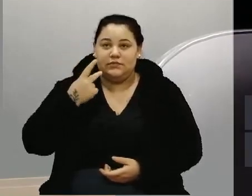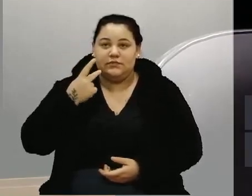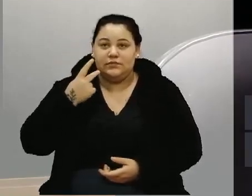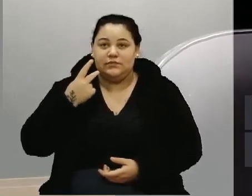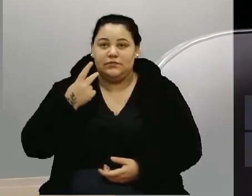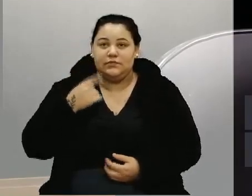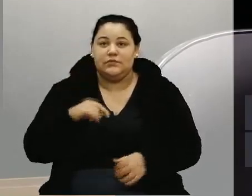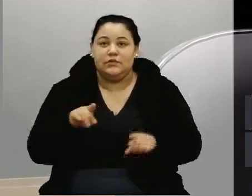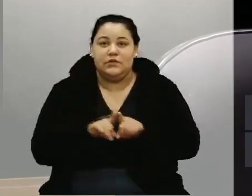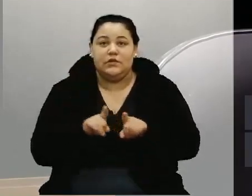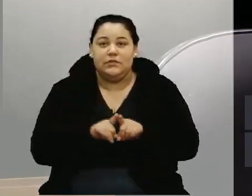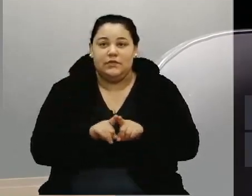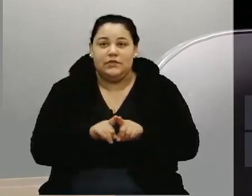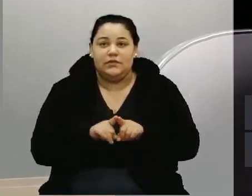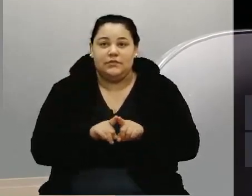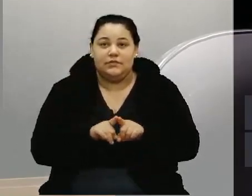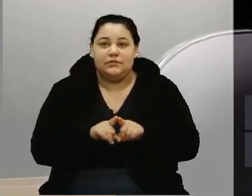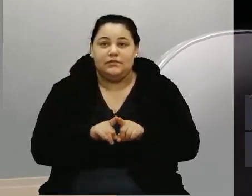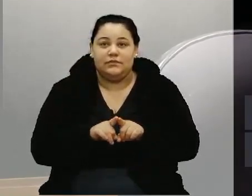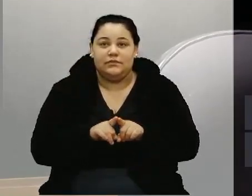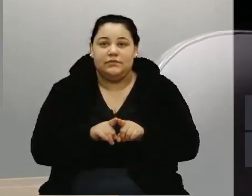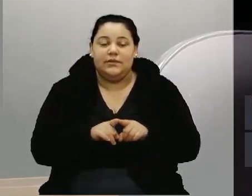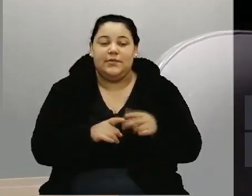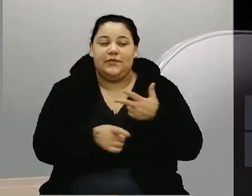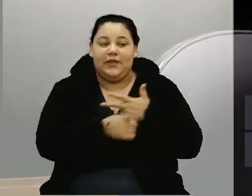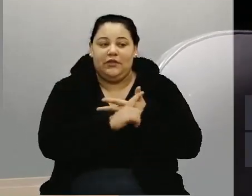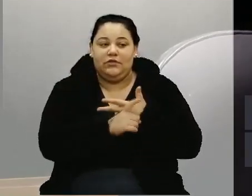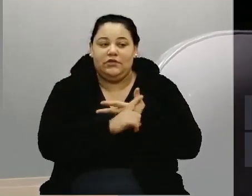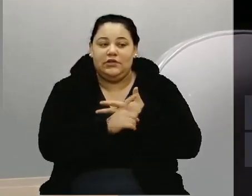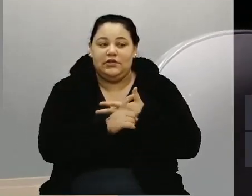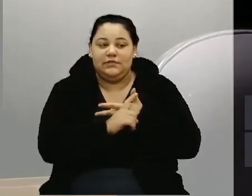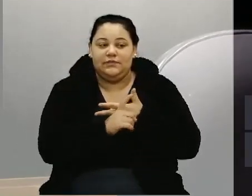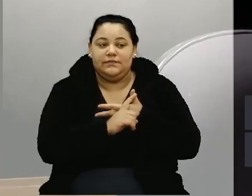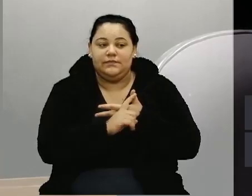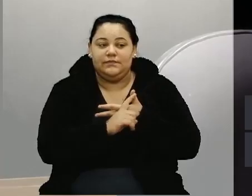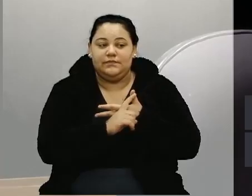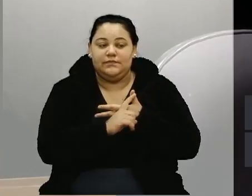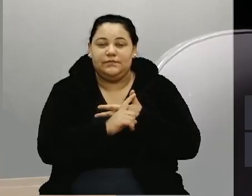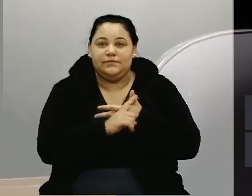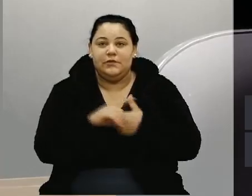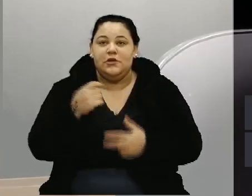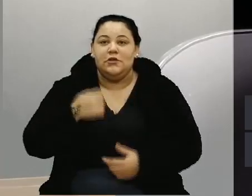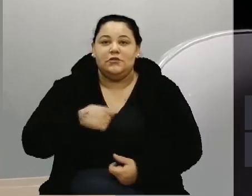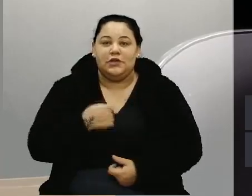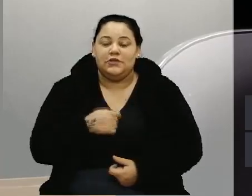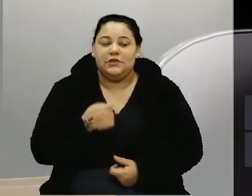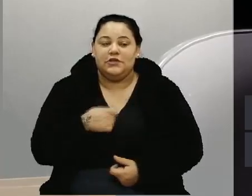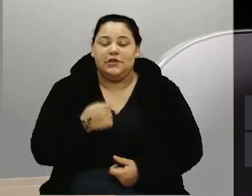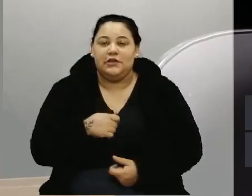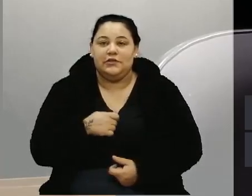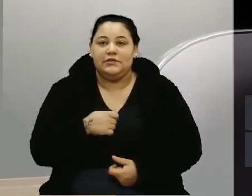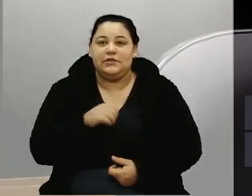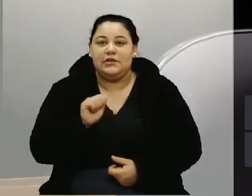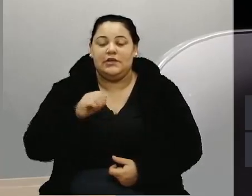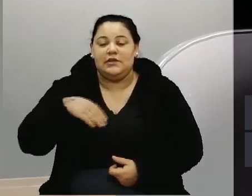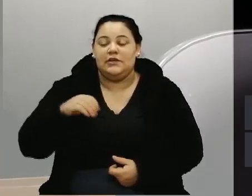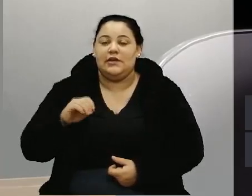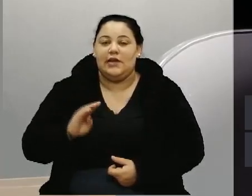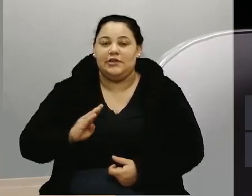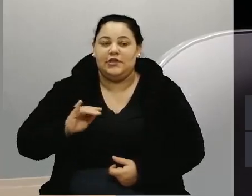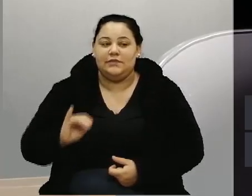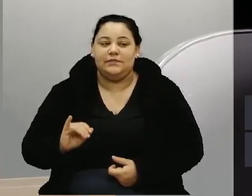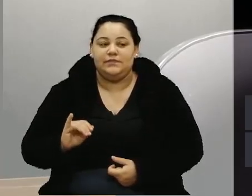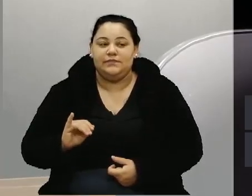como o poder executivo, precisa muito das AMOBs e da UAB, porque é assim que a gente